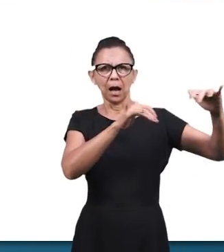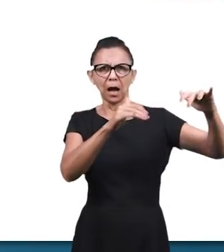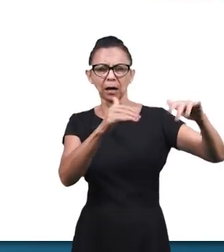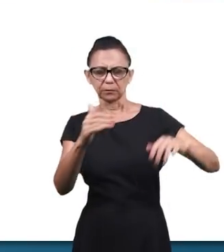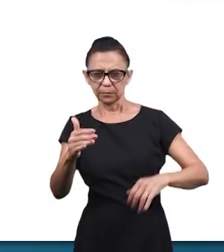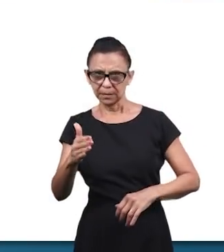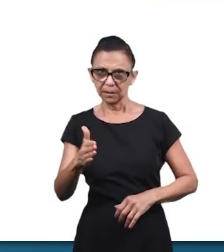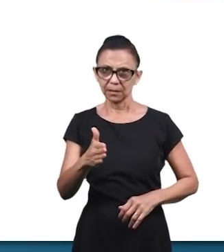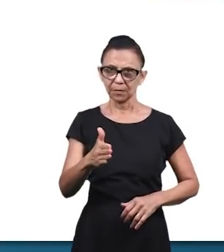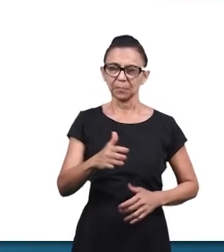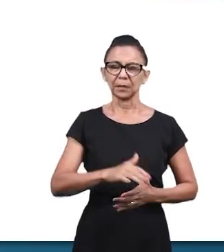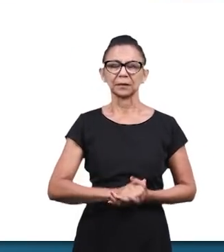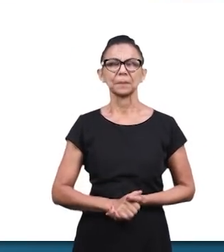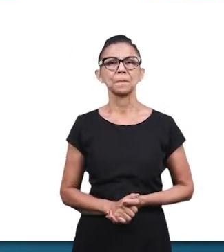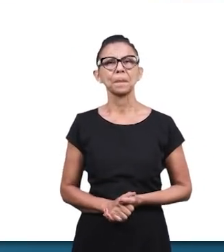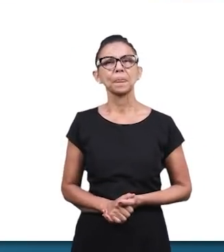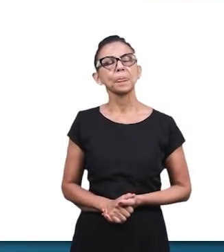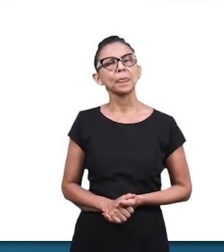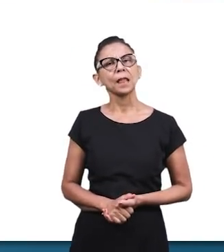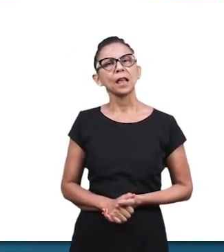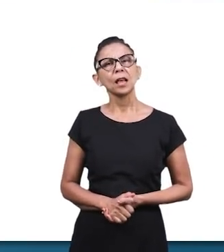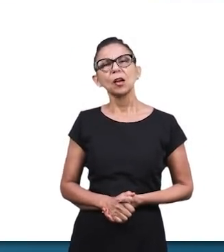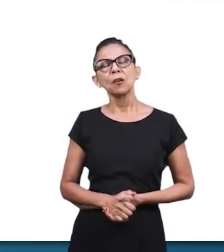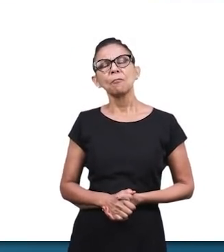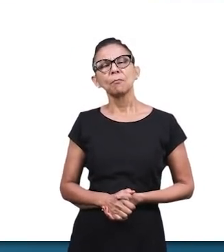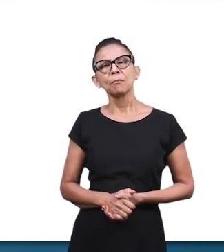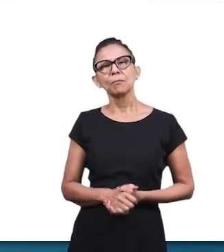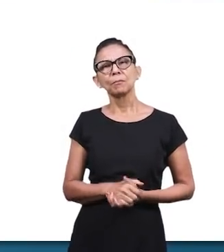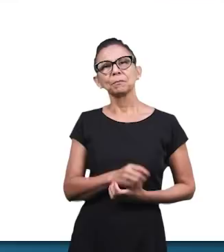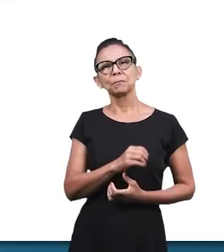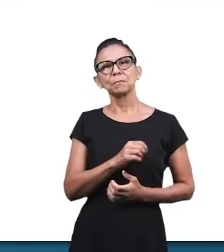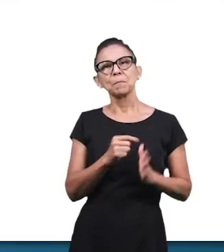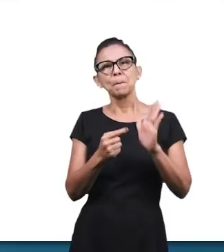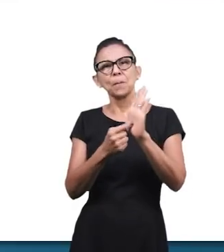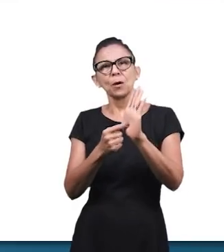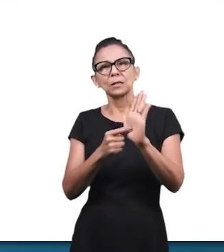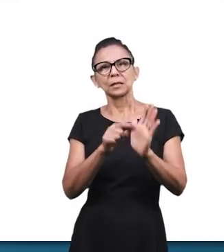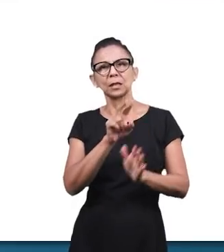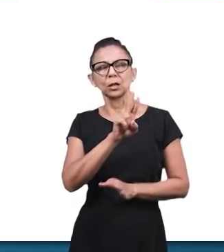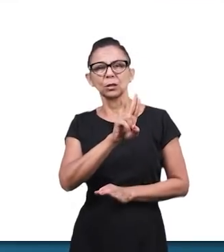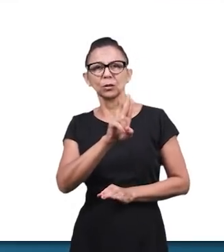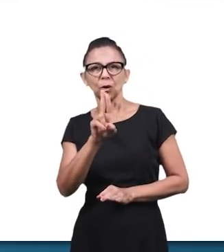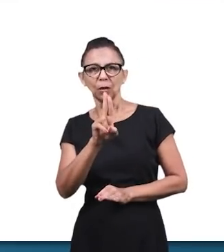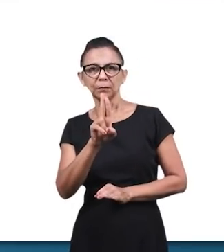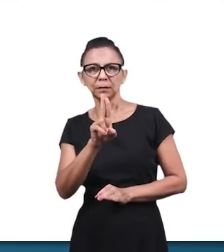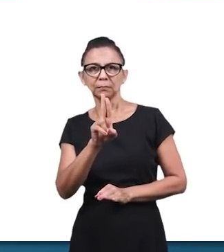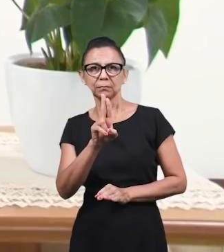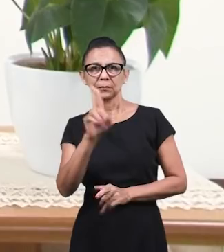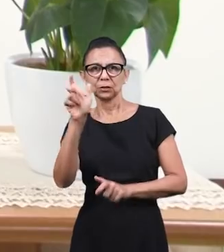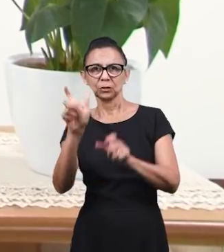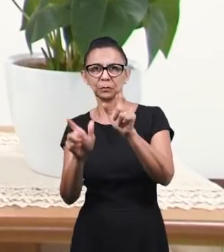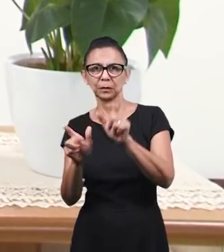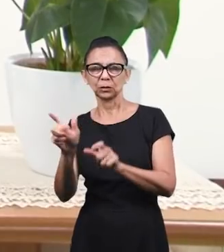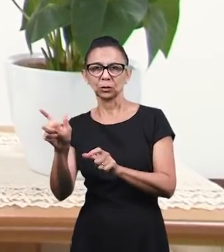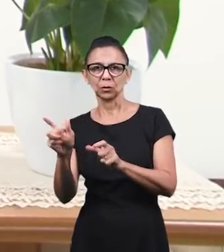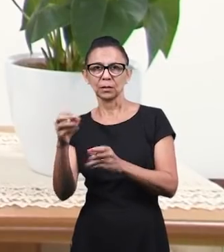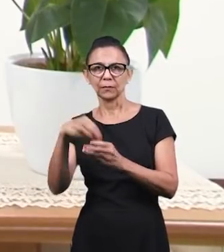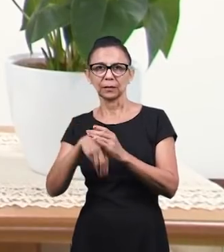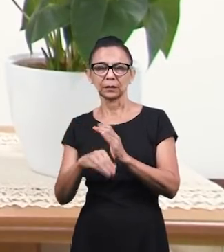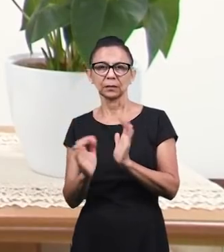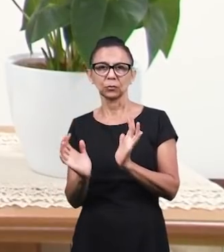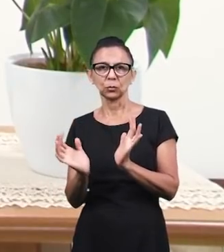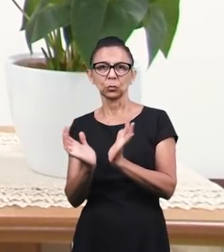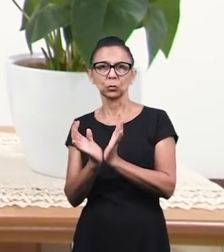cite o nome das pessoas e do grupo que estavam no evento. Quem vai responder a esta pergunta é o